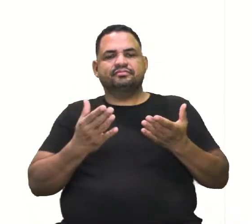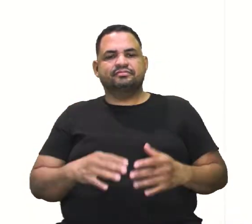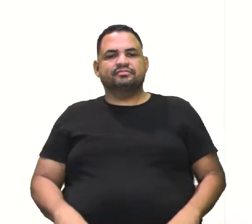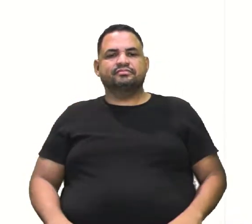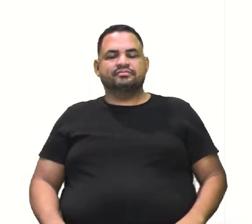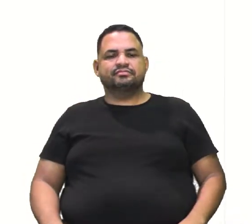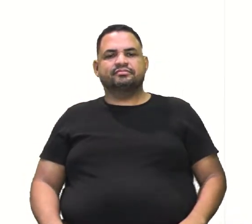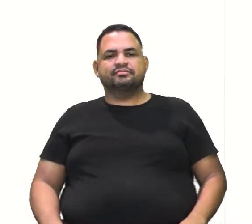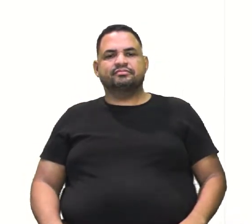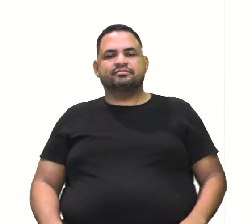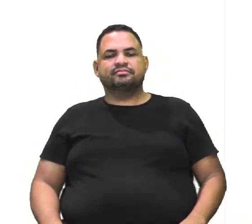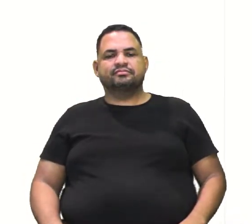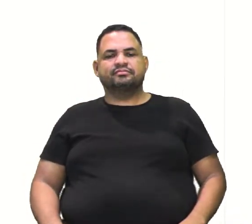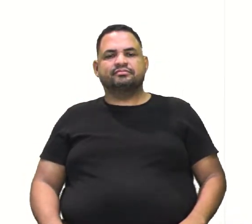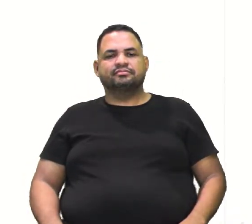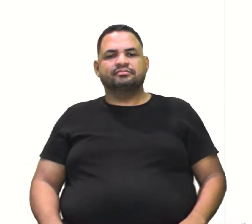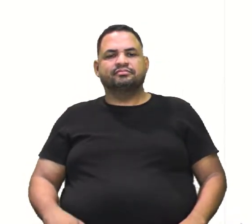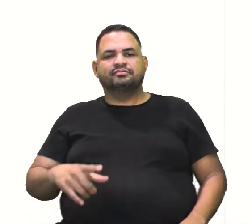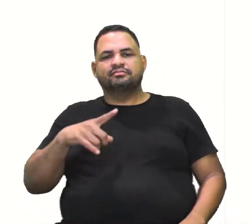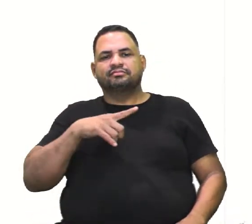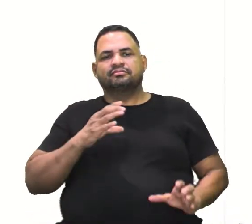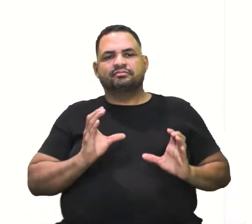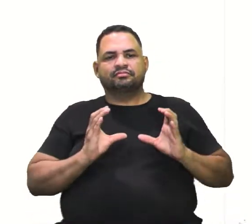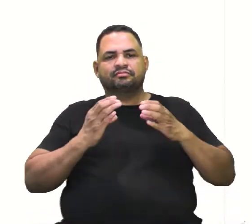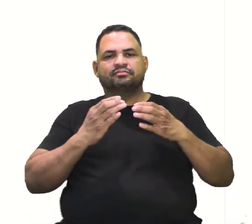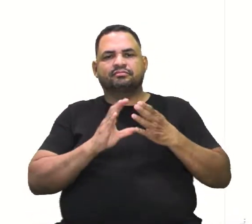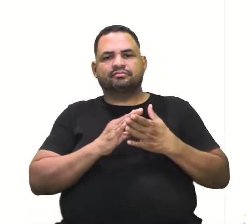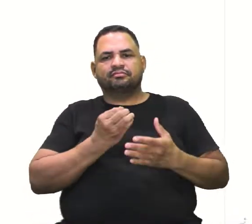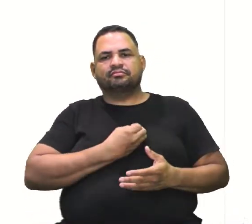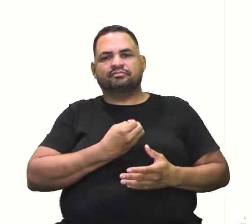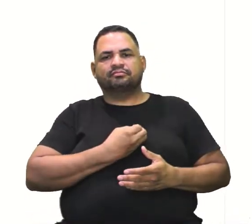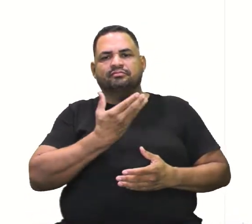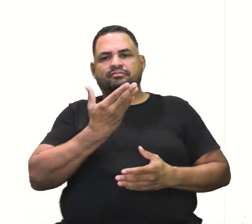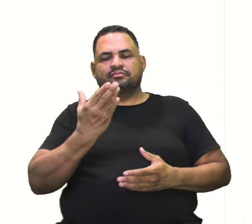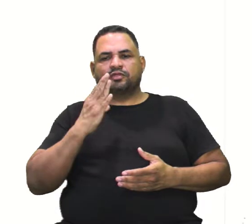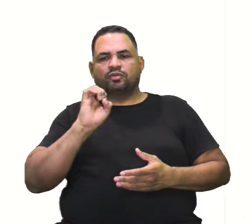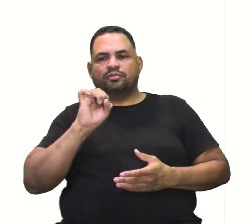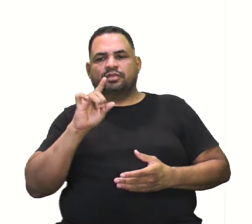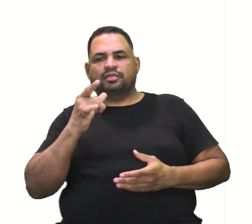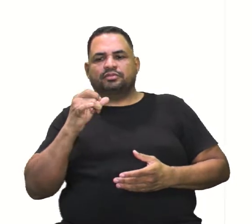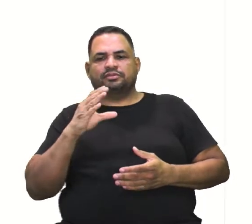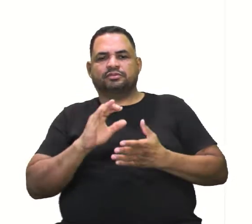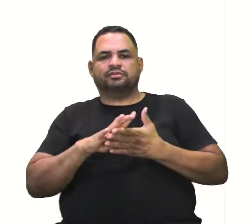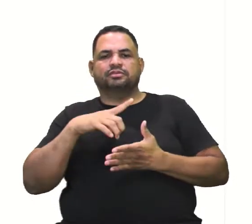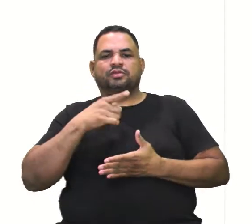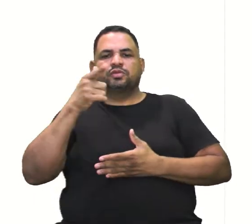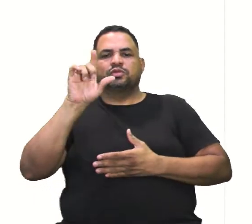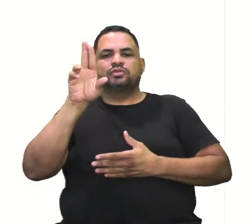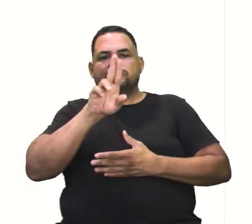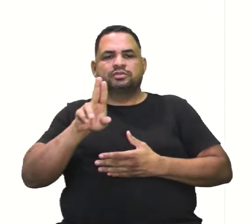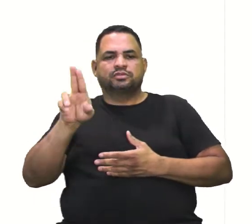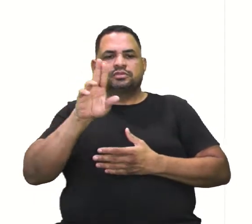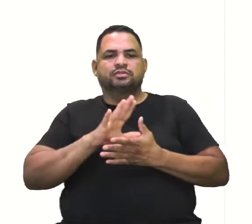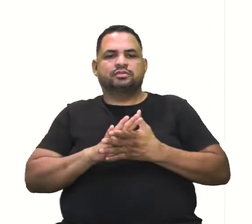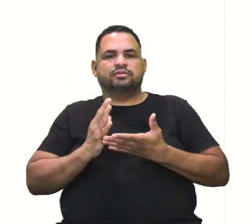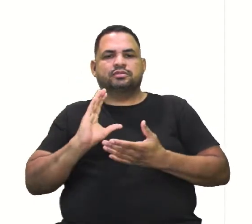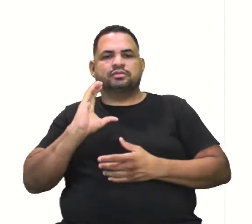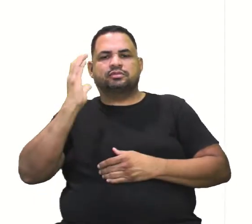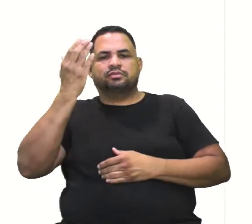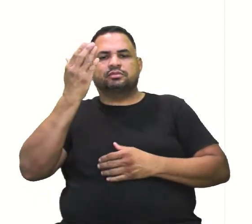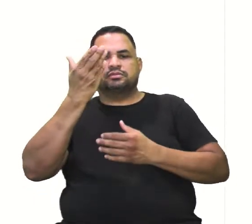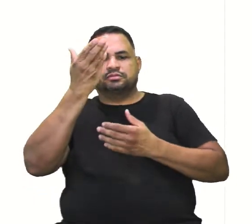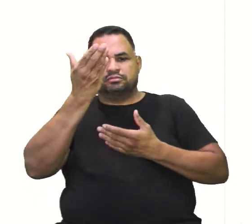lá. O conjunto dos números complexos, dentre outras utilidades, veio solucionar